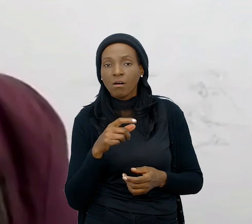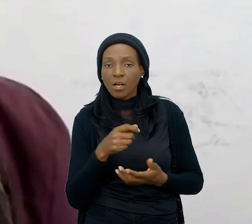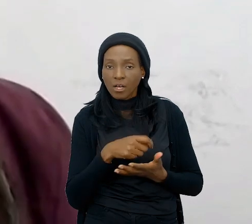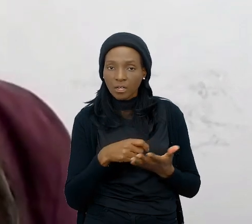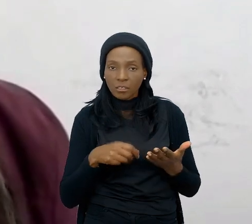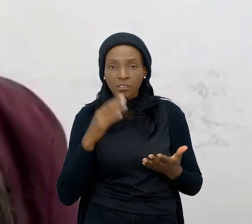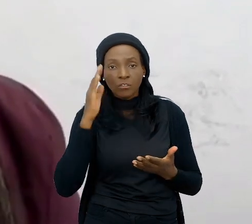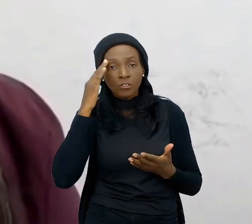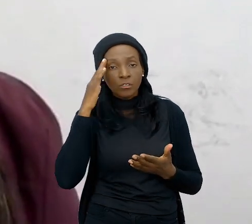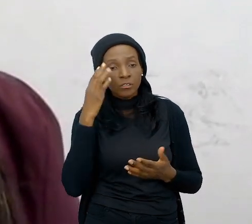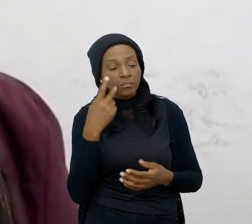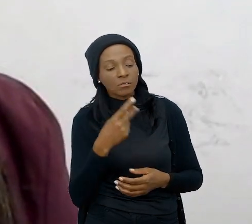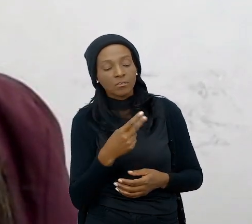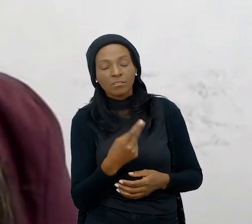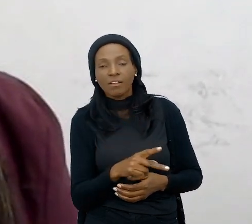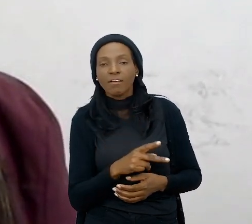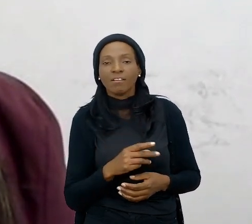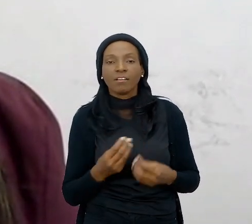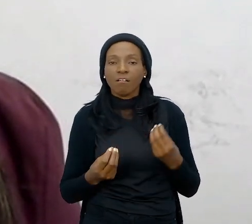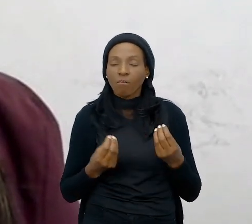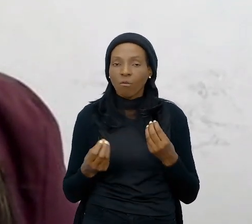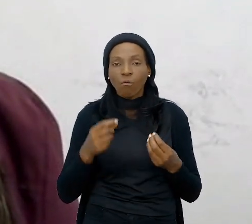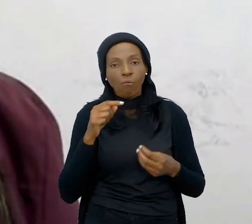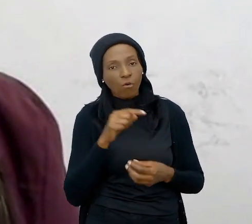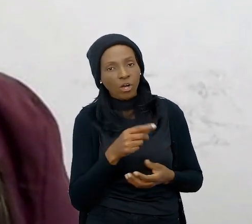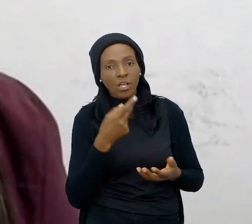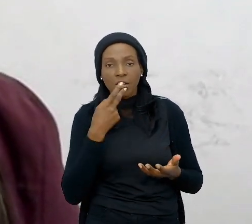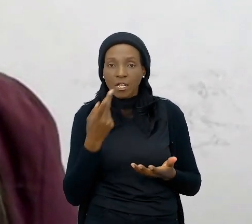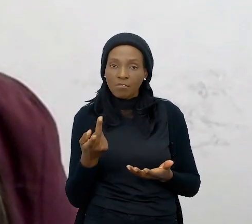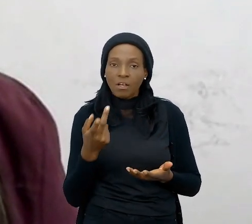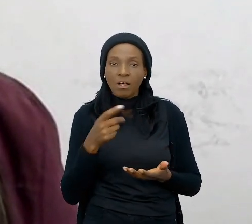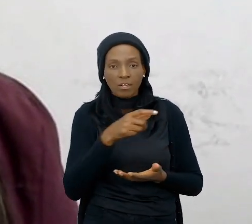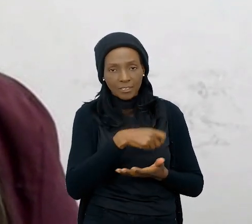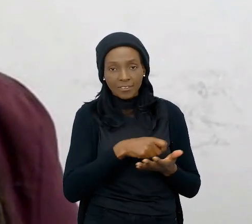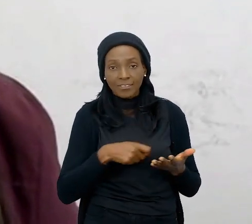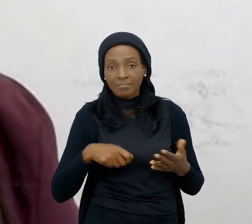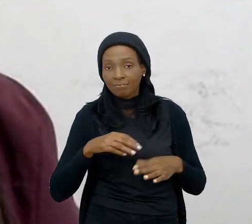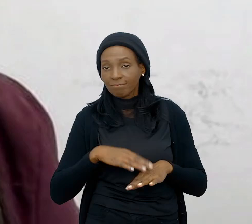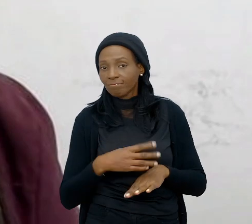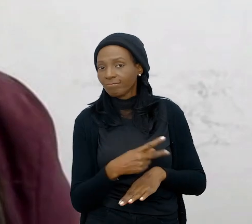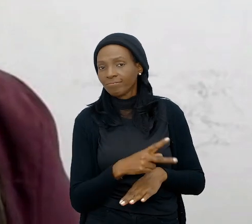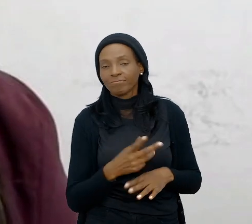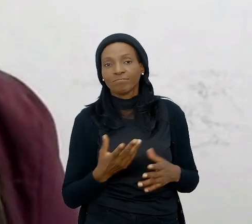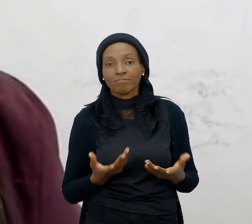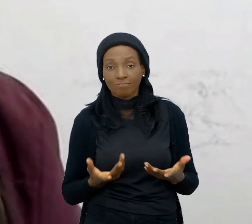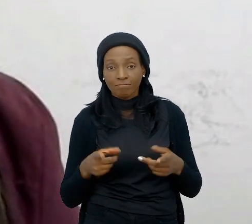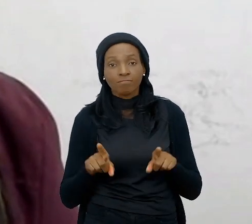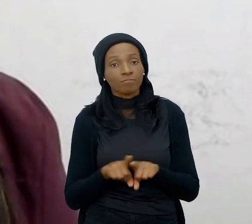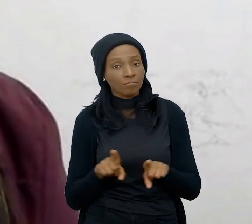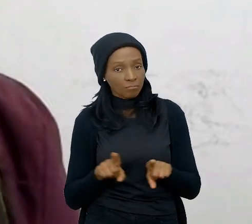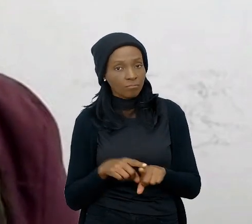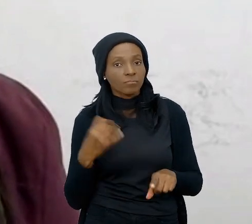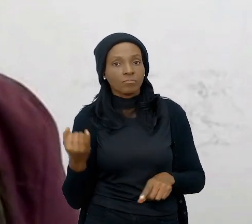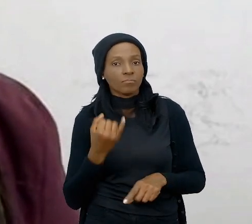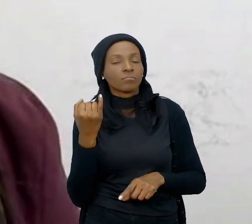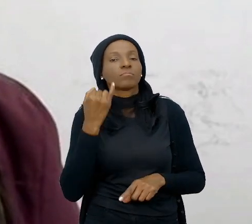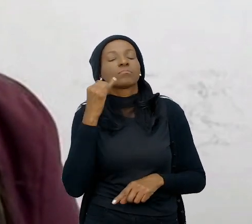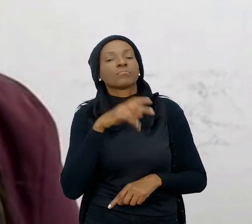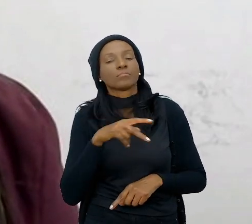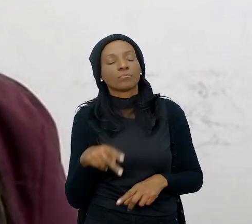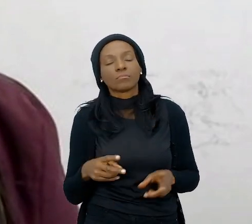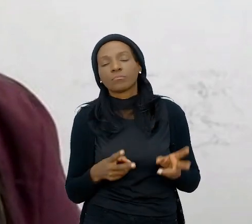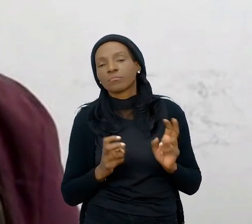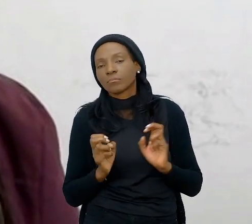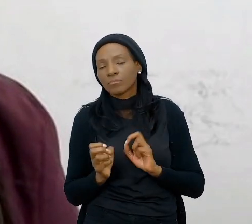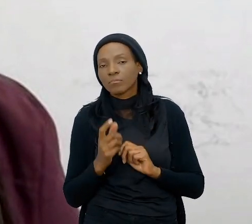representou da forma em que ela falou, né? E isso também é bastante importante.